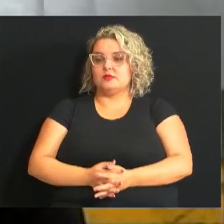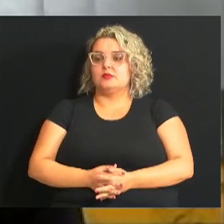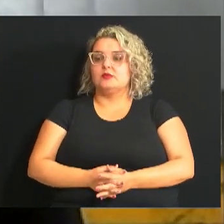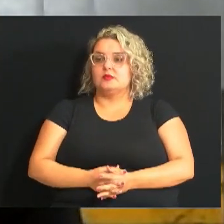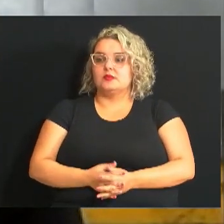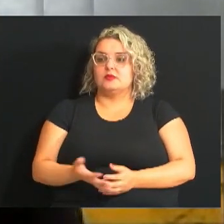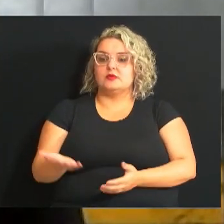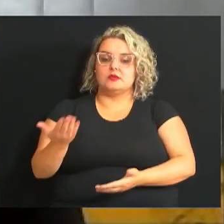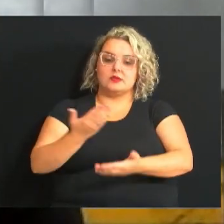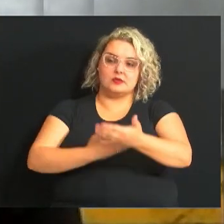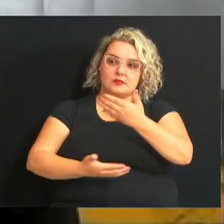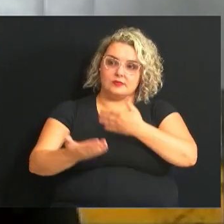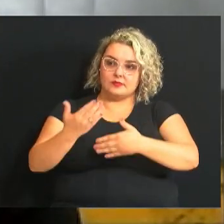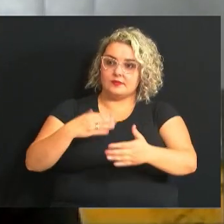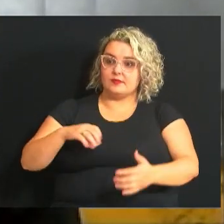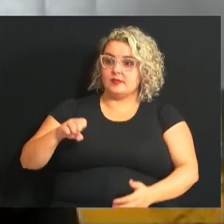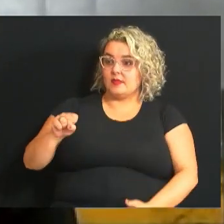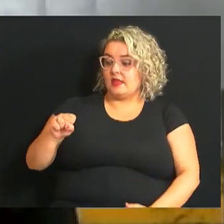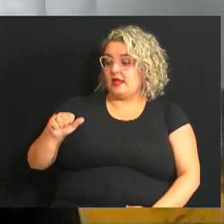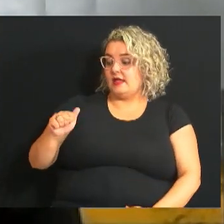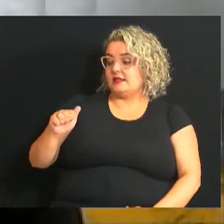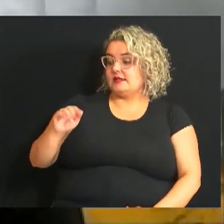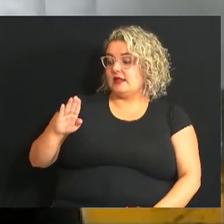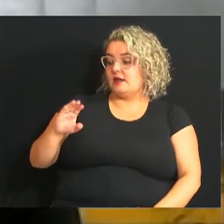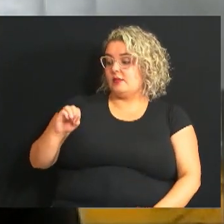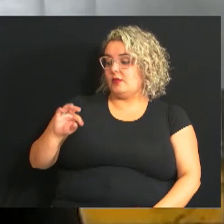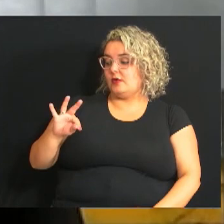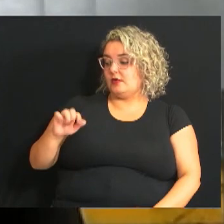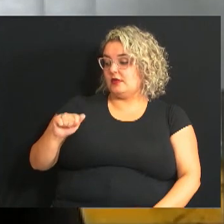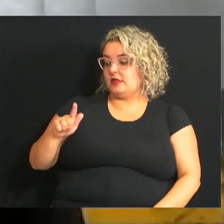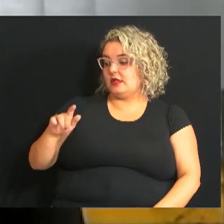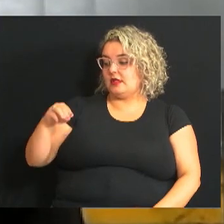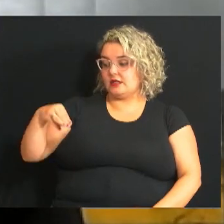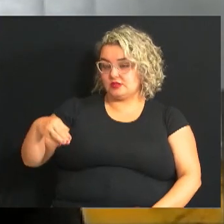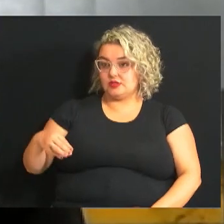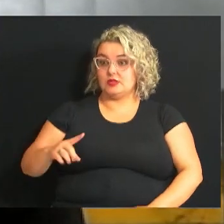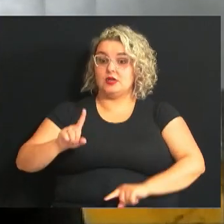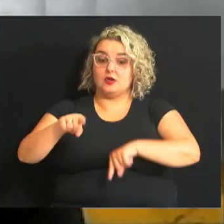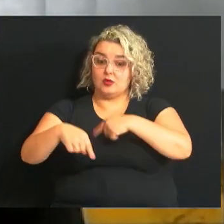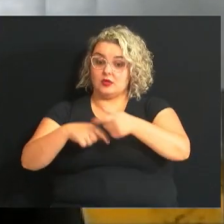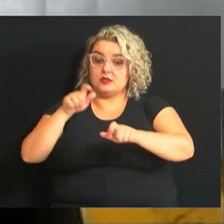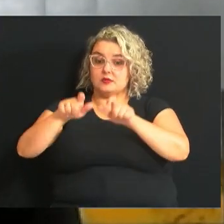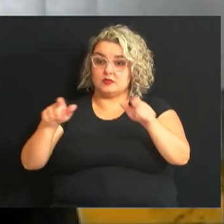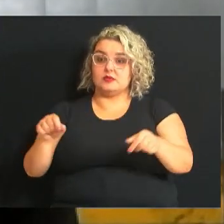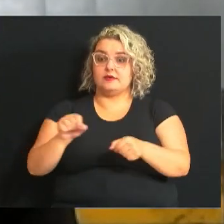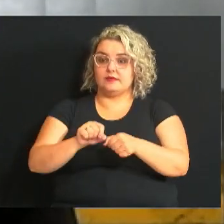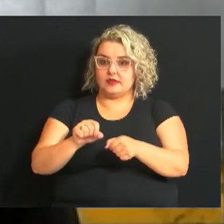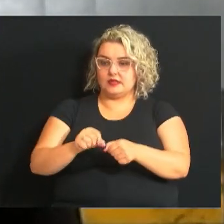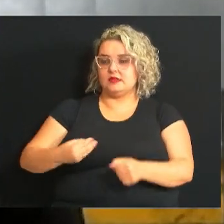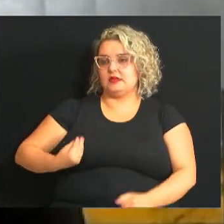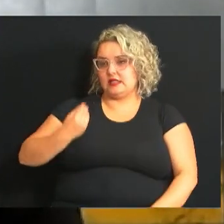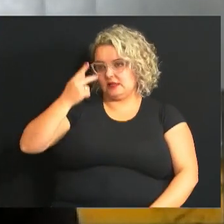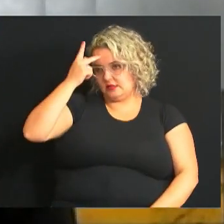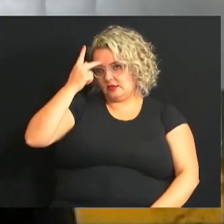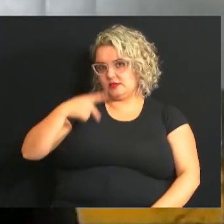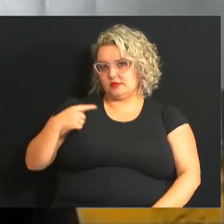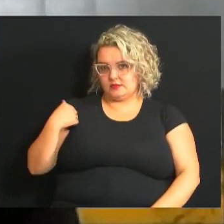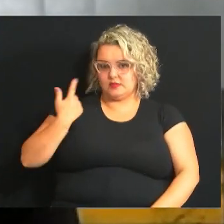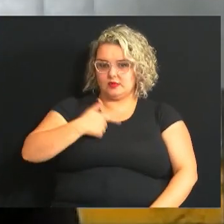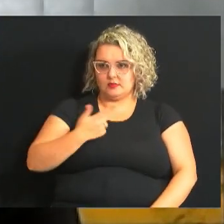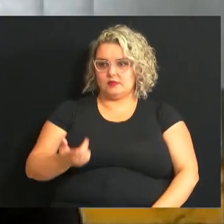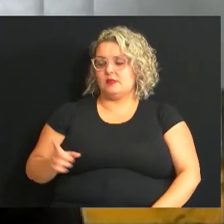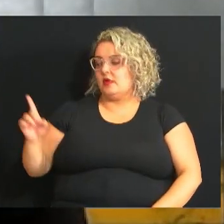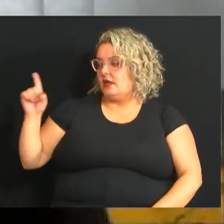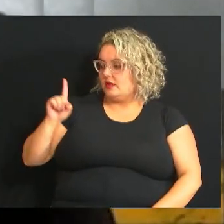ali as sabotagens que outras pessoas fazem na nossa vida, né? Às vezes aquela pessoa que está do teu lado, que você